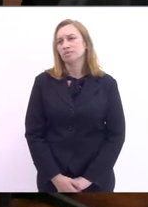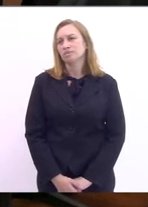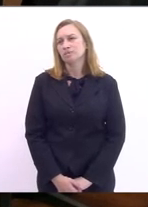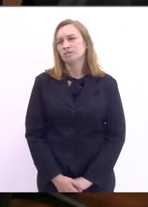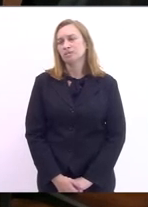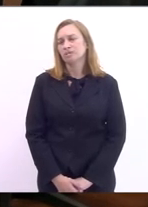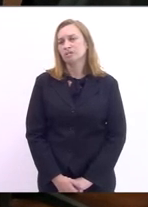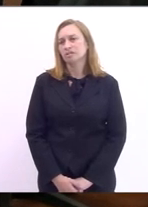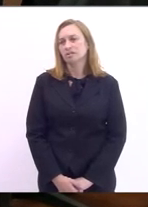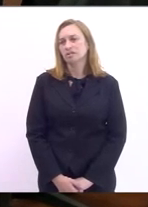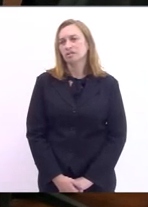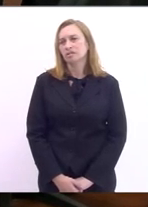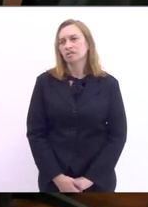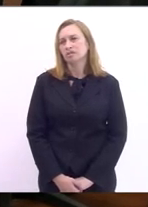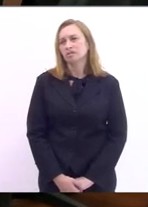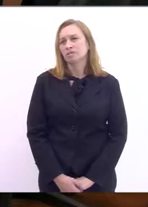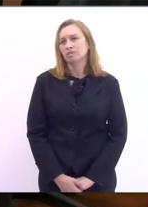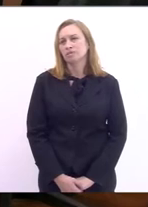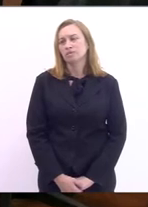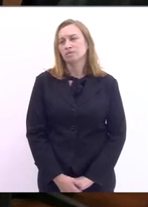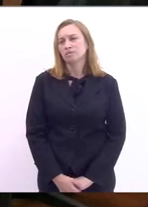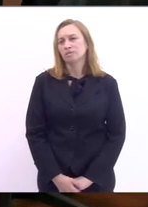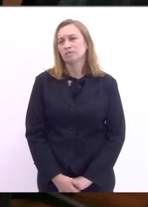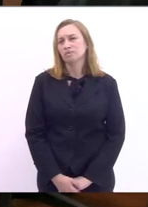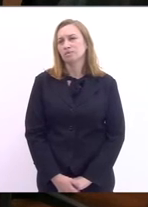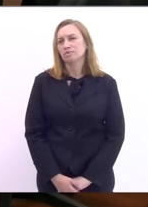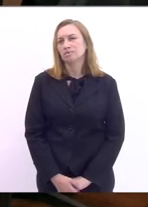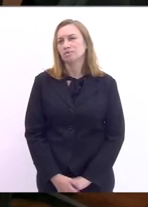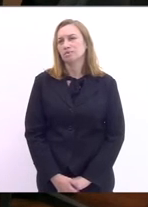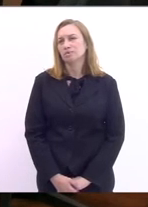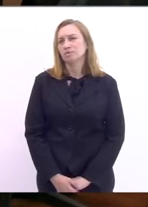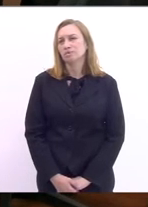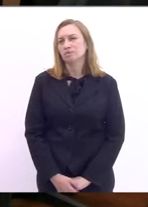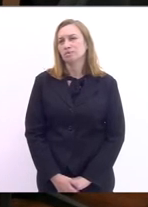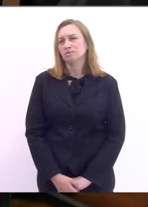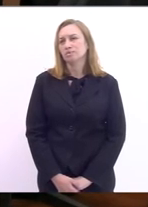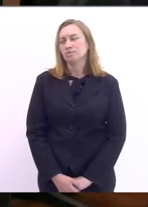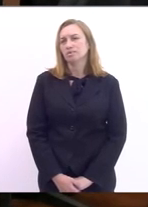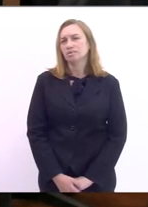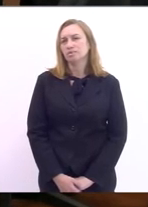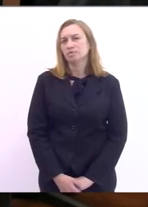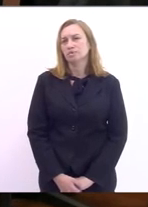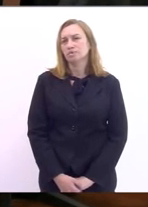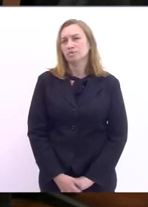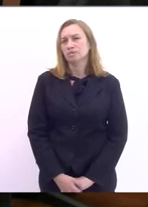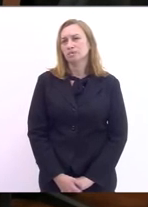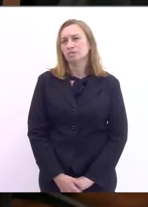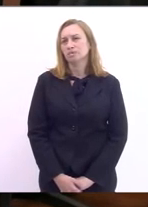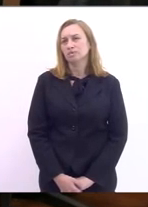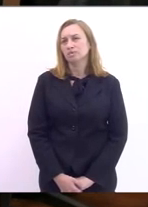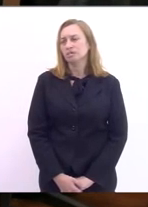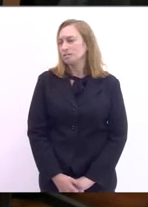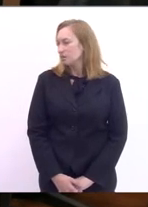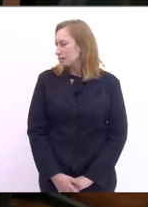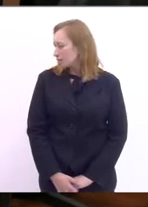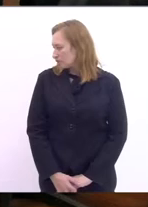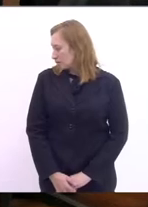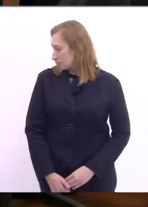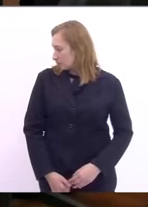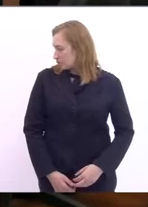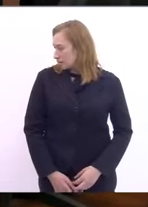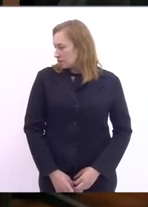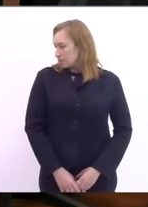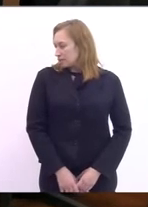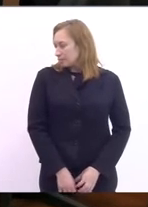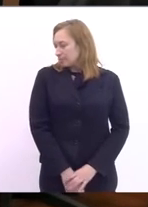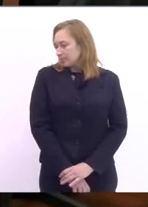E a tarifa está assim, ela teria que ir a 7. Se você não vai passar, porque você não passa a tarifa a